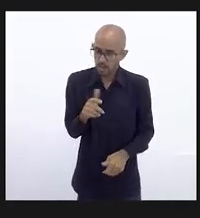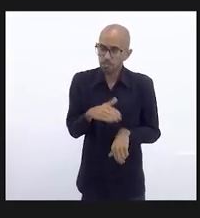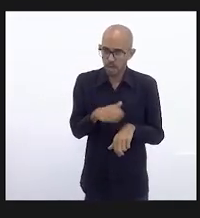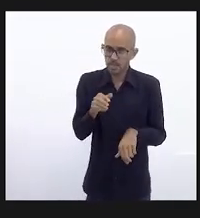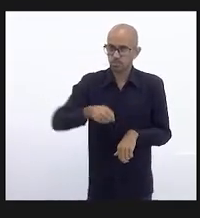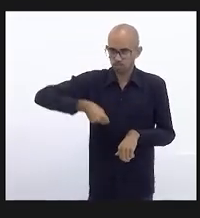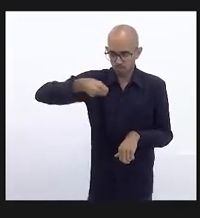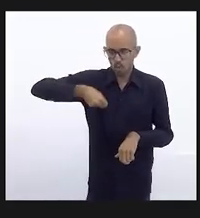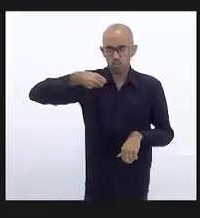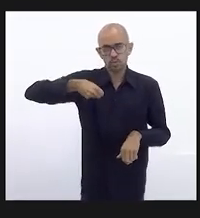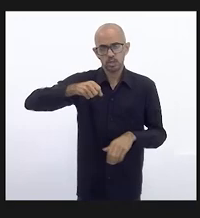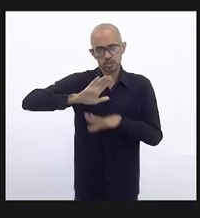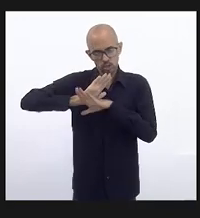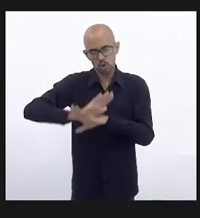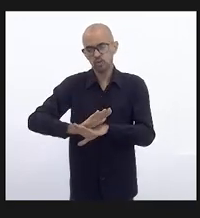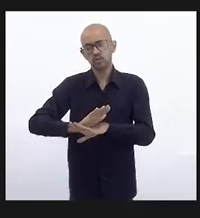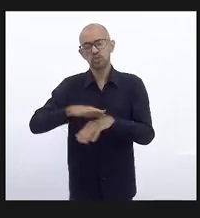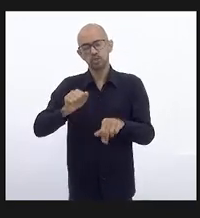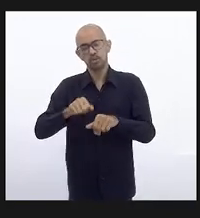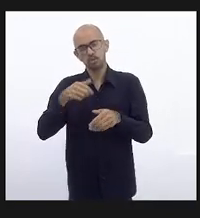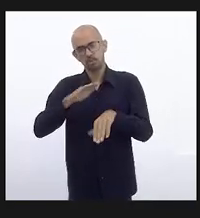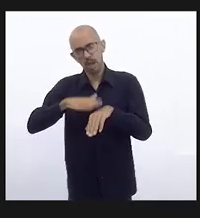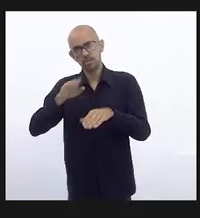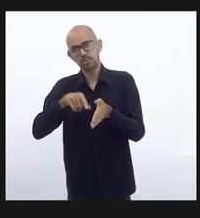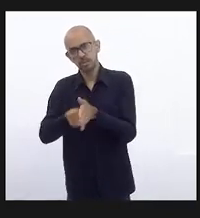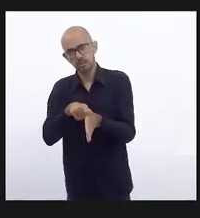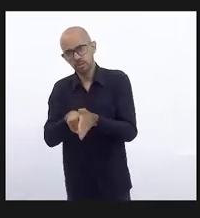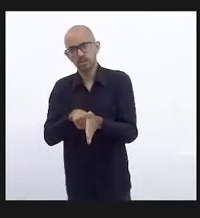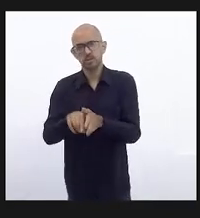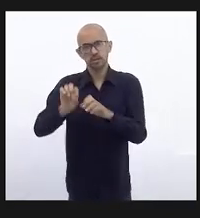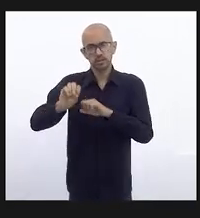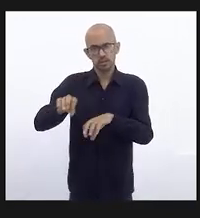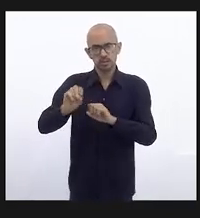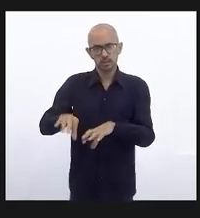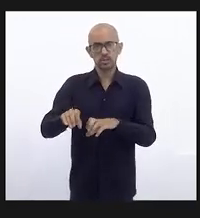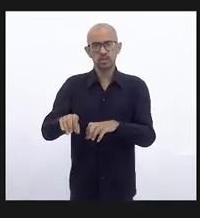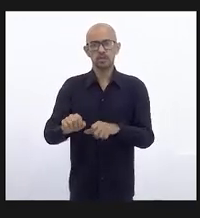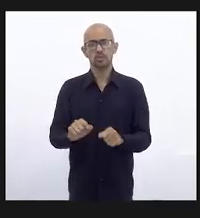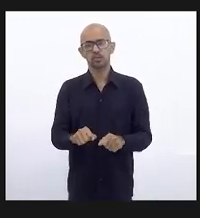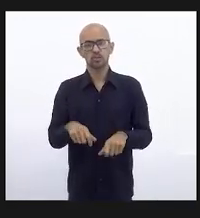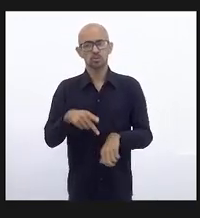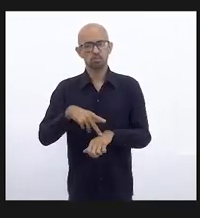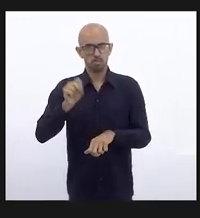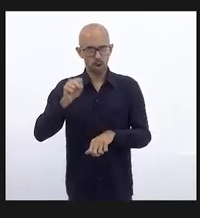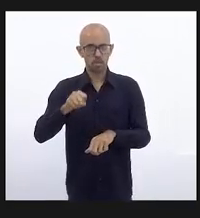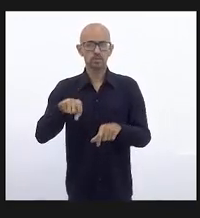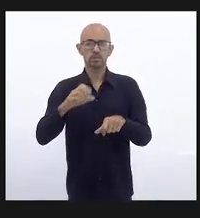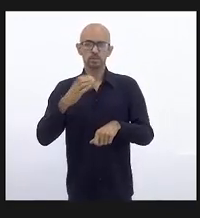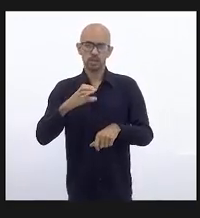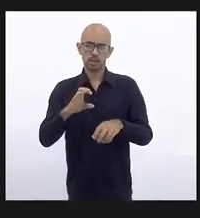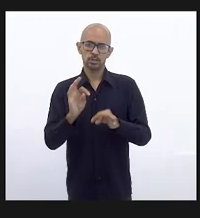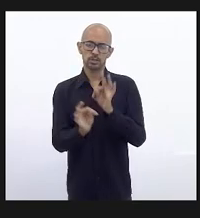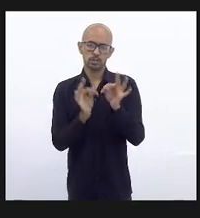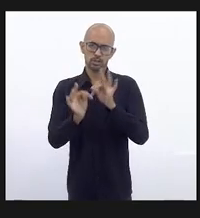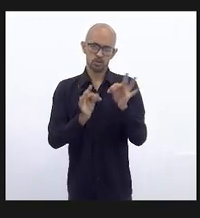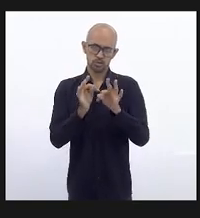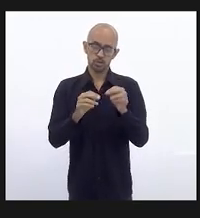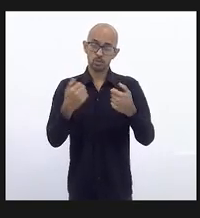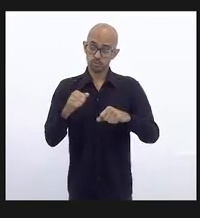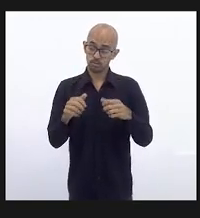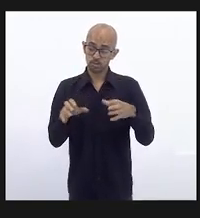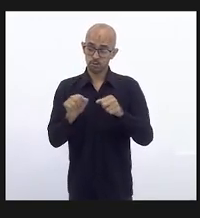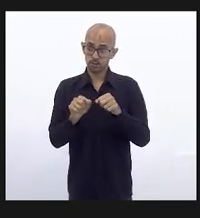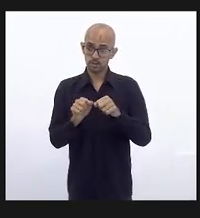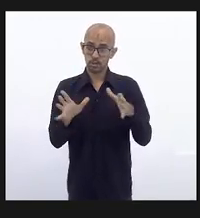enfim, mais pesquisa, mais ensino, mais extensão, mais ciência e tecnologia. Essa é uma construção que tem que ser feita coletivamente,